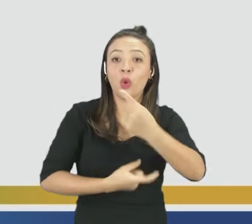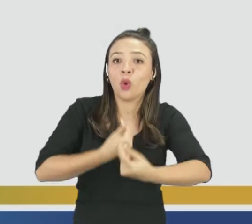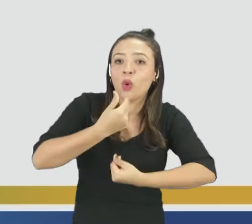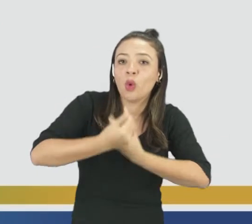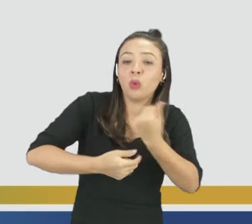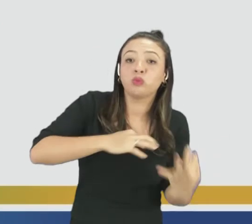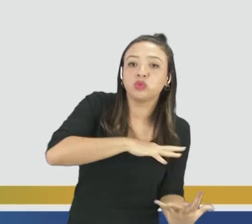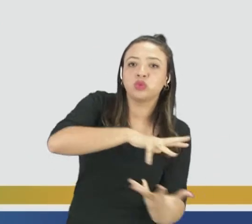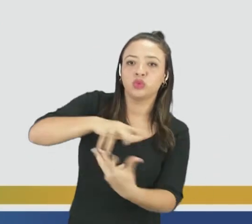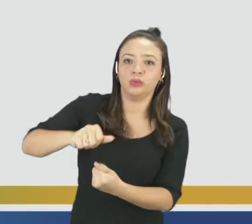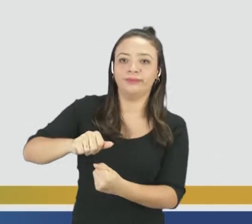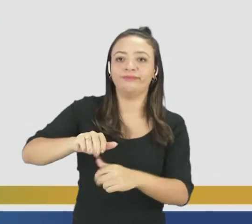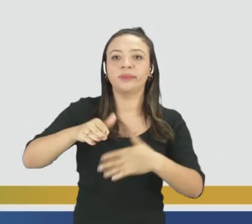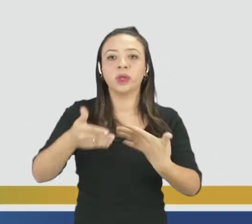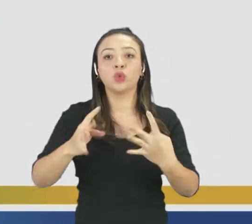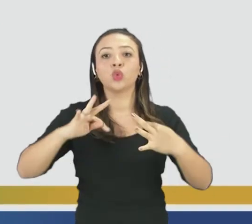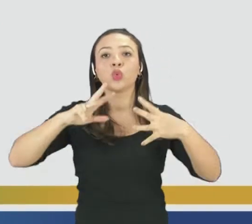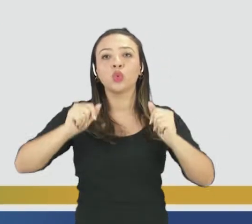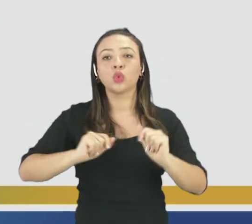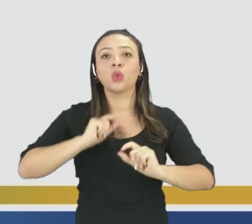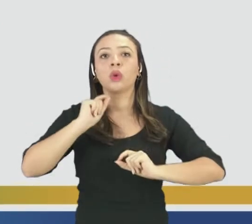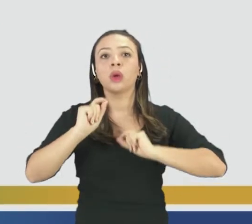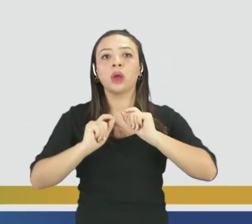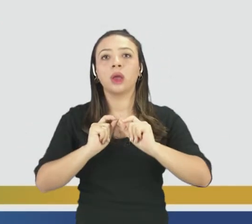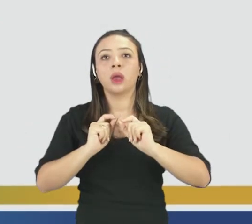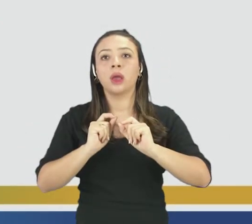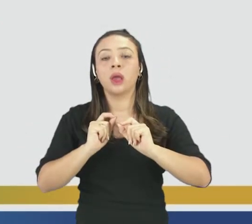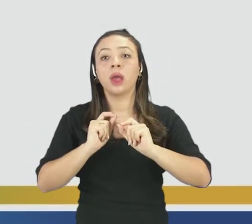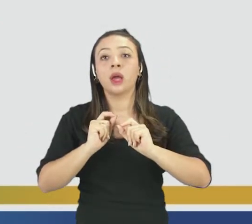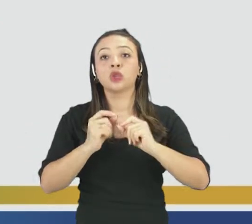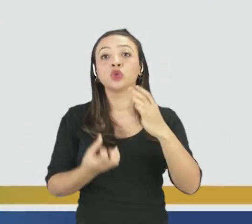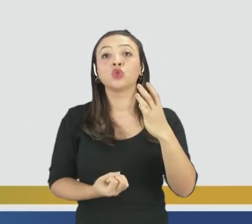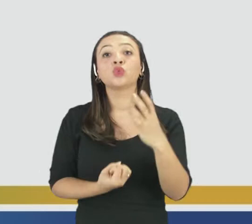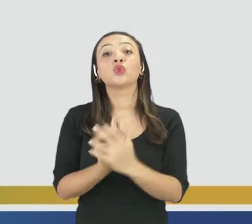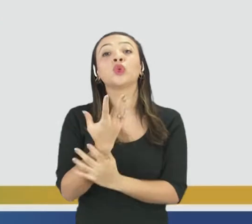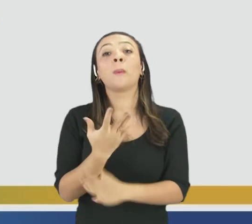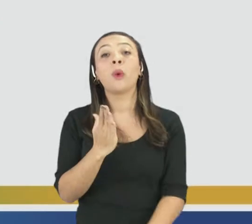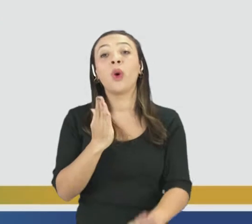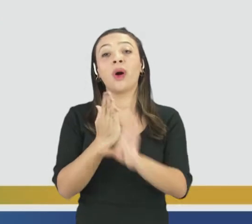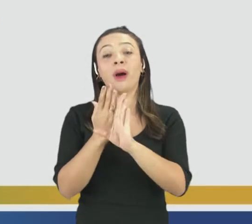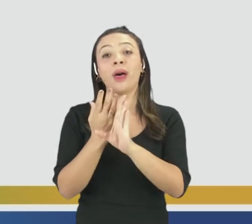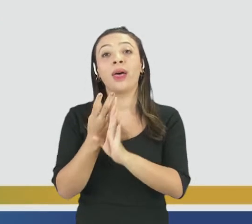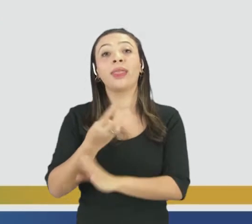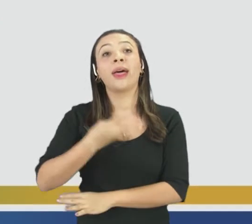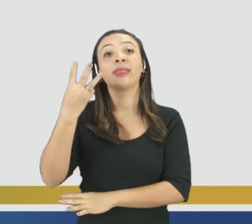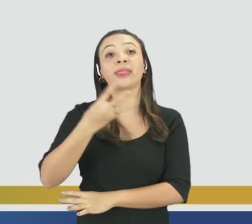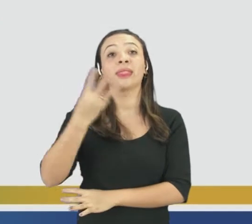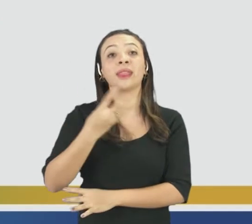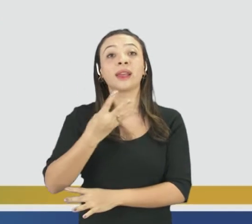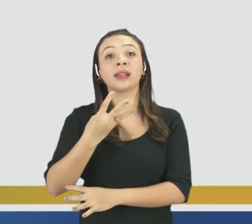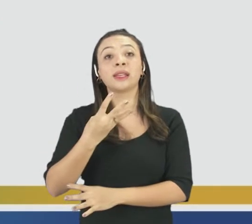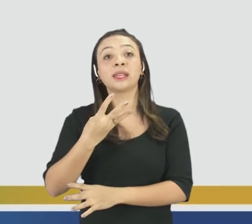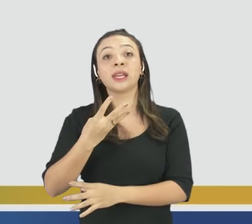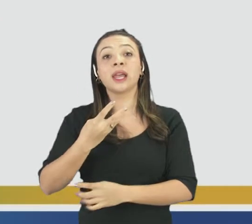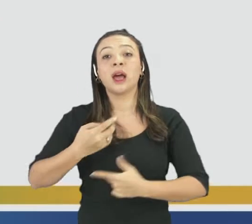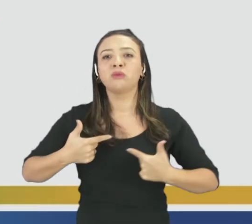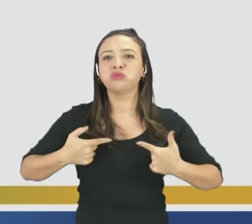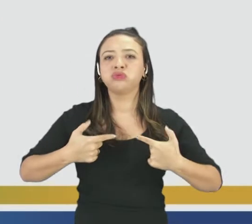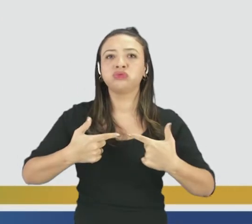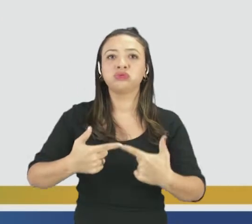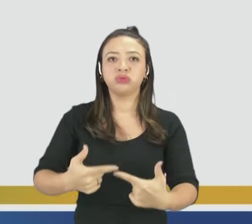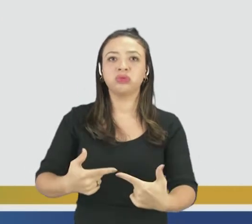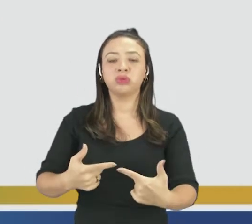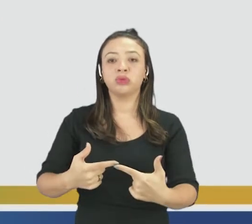processo é uma consequência da Terceira Revolução Industrial é também conhecida como revolução